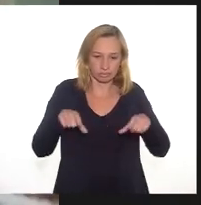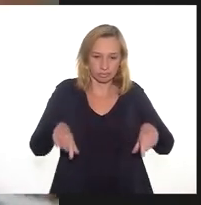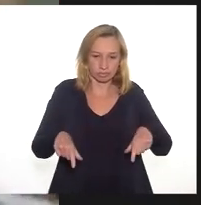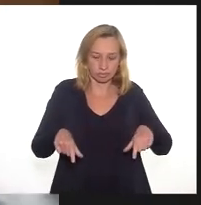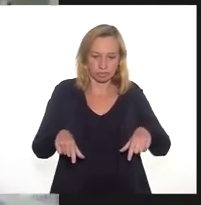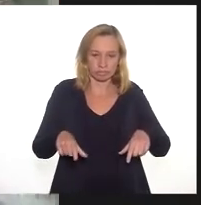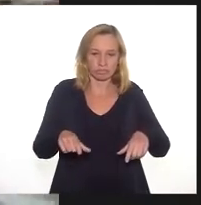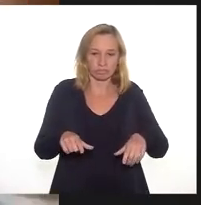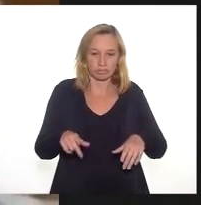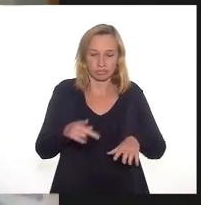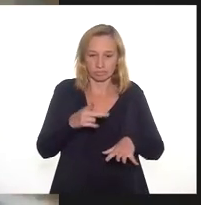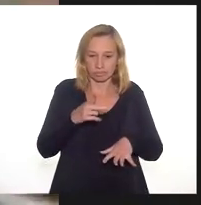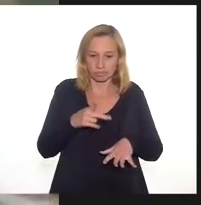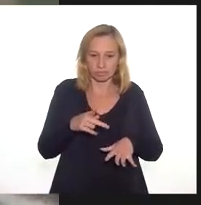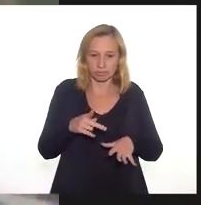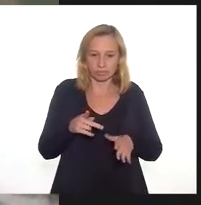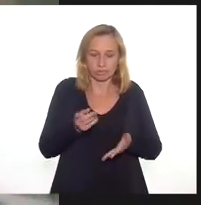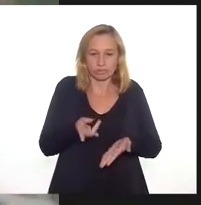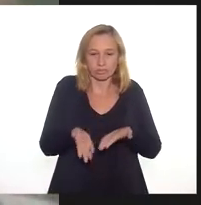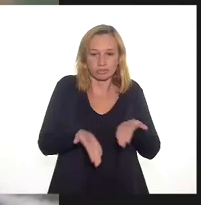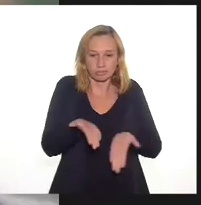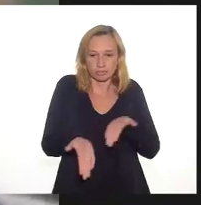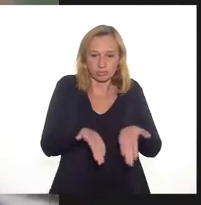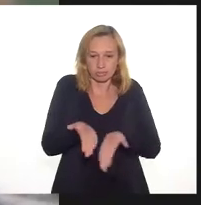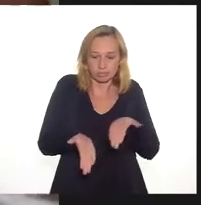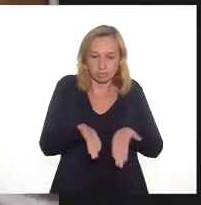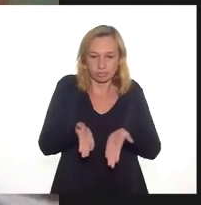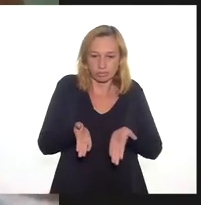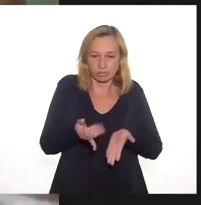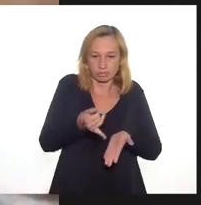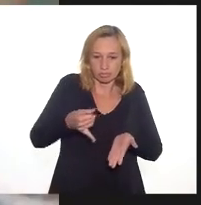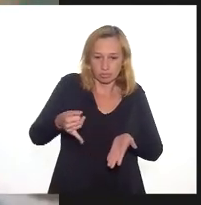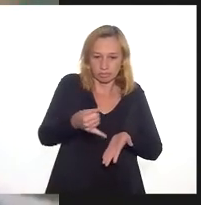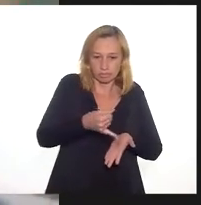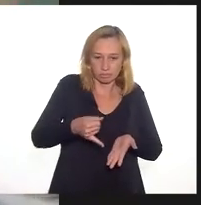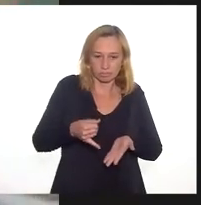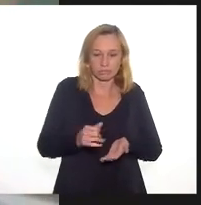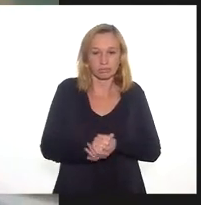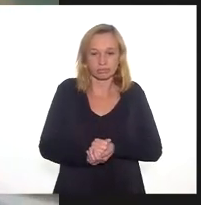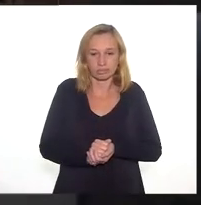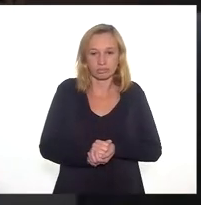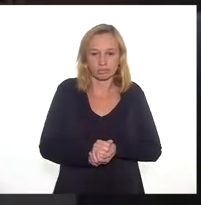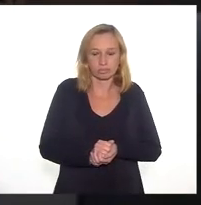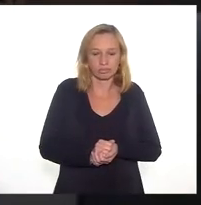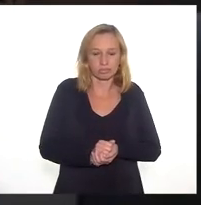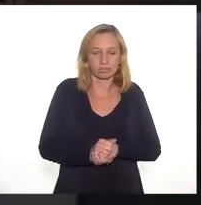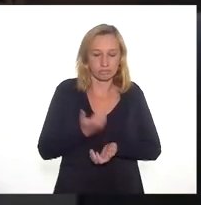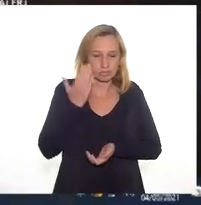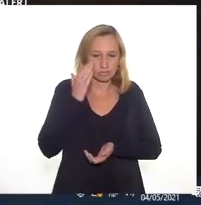que molha a grama, que corta a grama, e é só usado só na escolinha. Ok, ok.